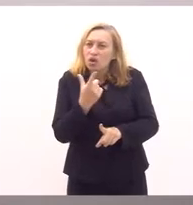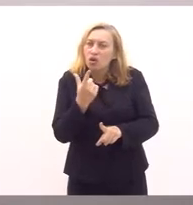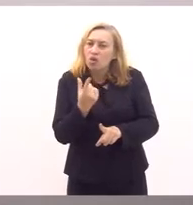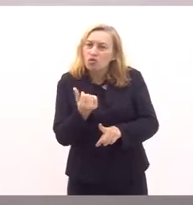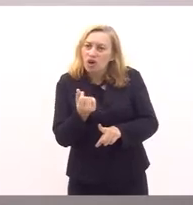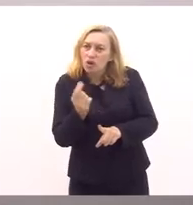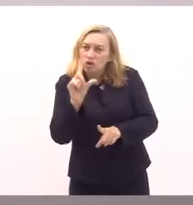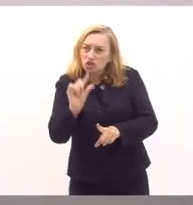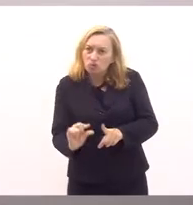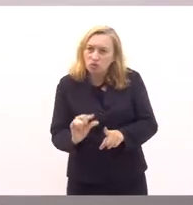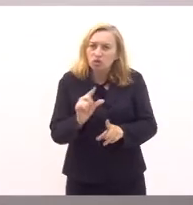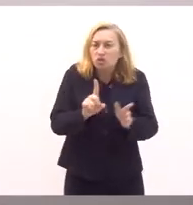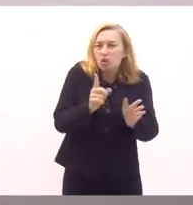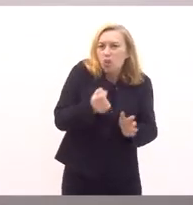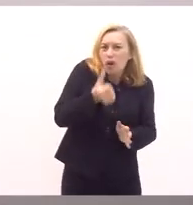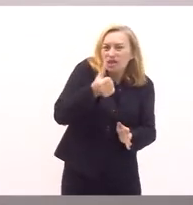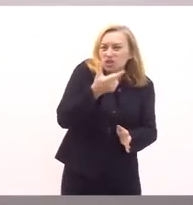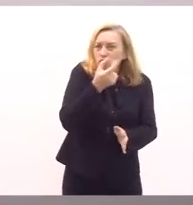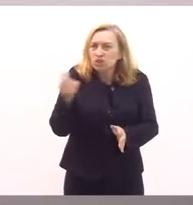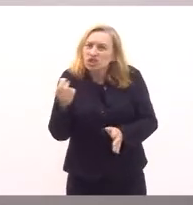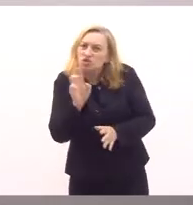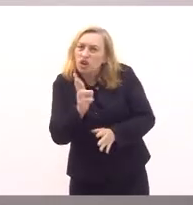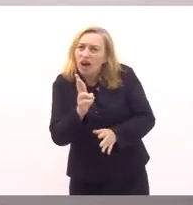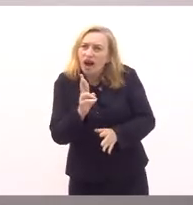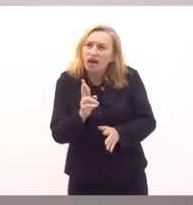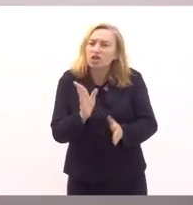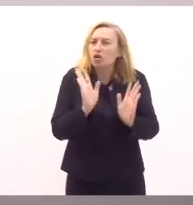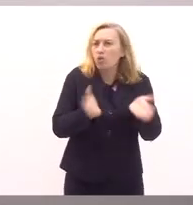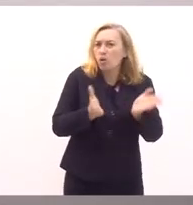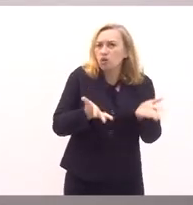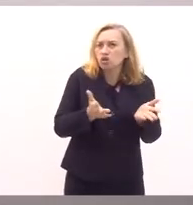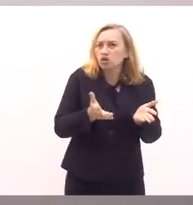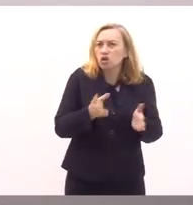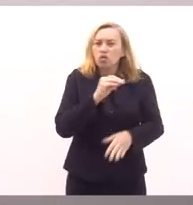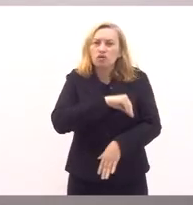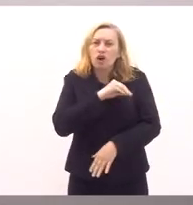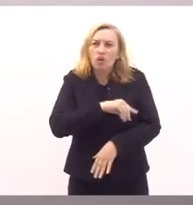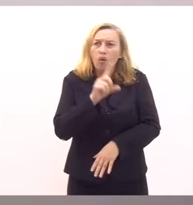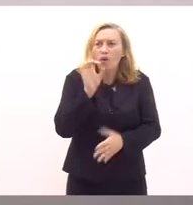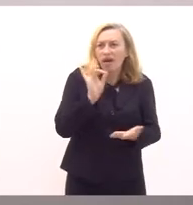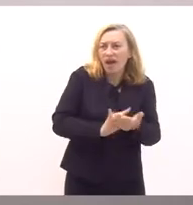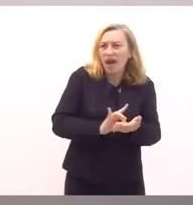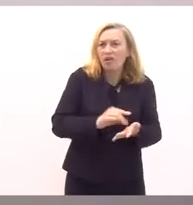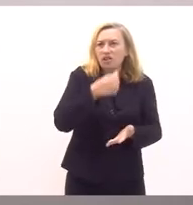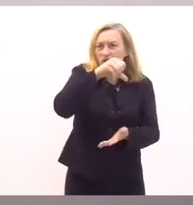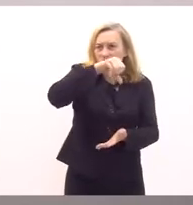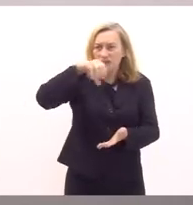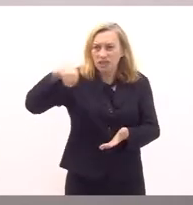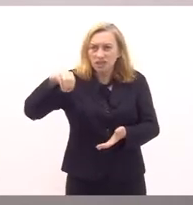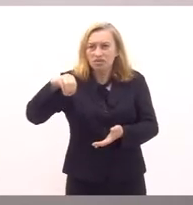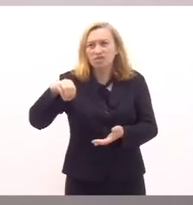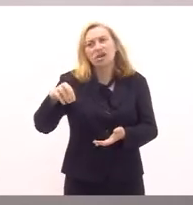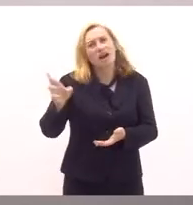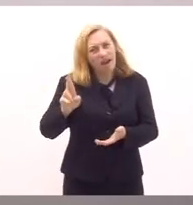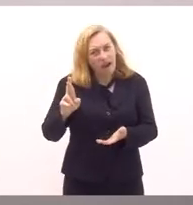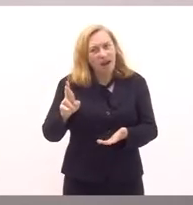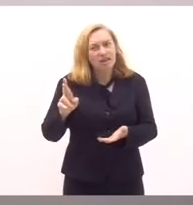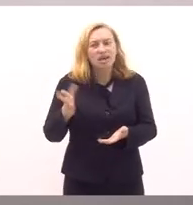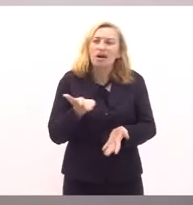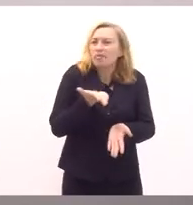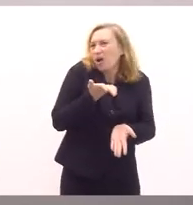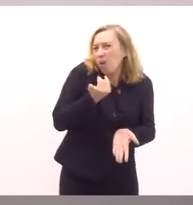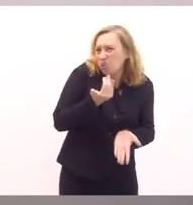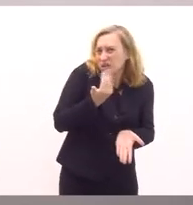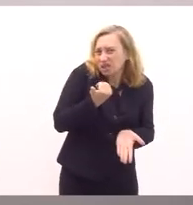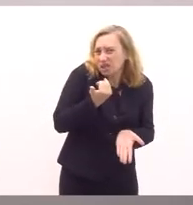em quase R$200. Hoje, o valor do salário mínimo, né, real é de R$900 para